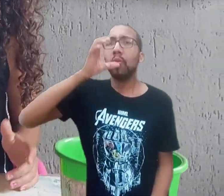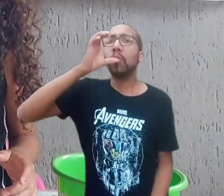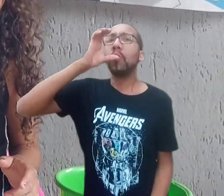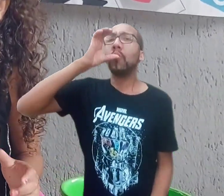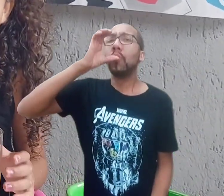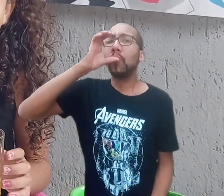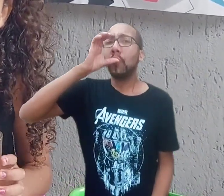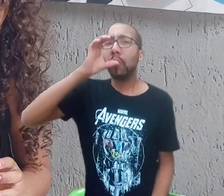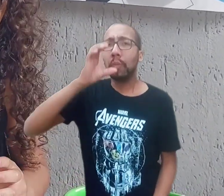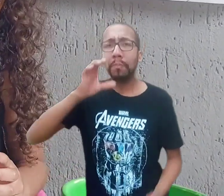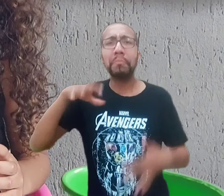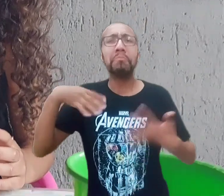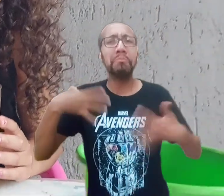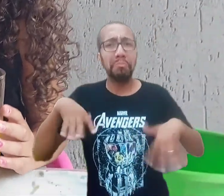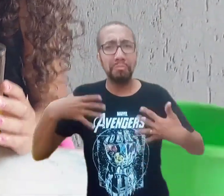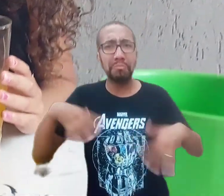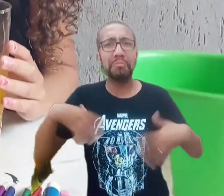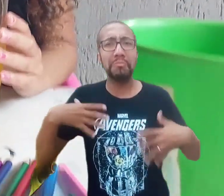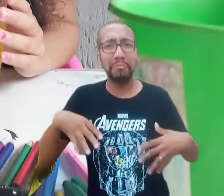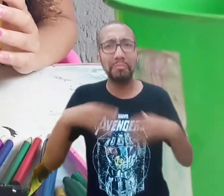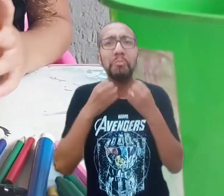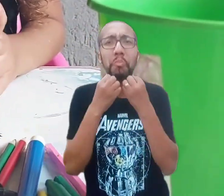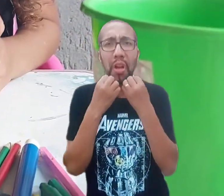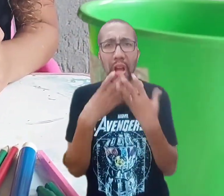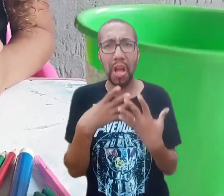Gosto de refrigerante.